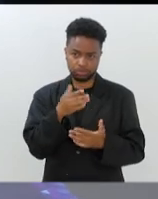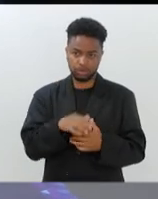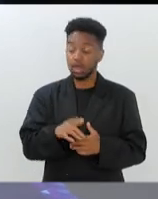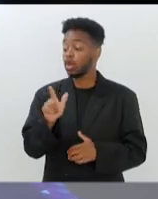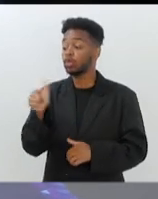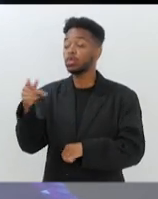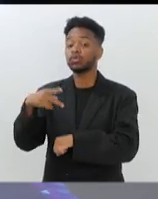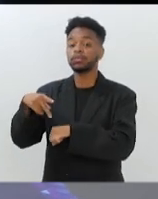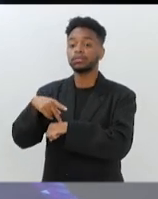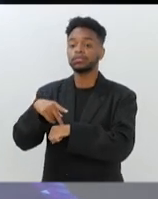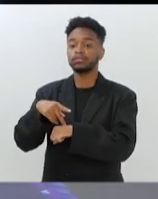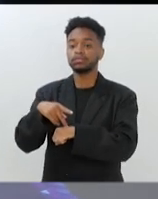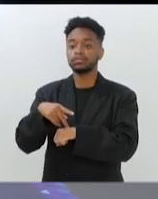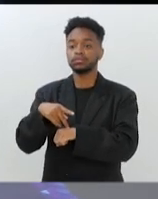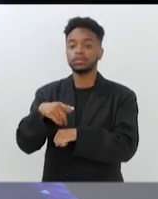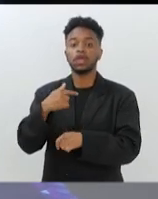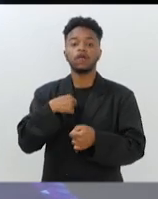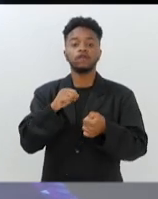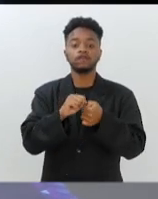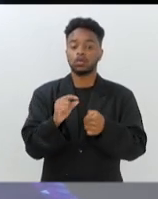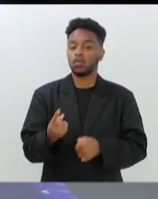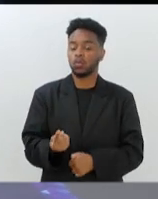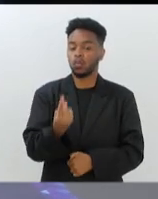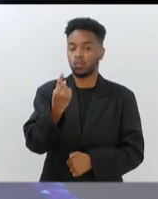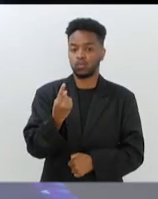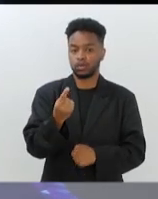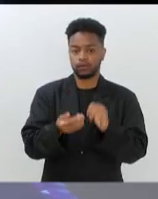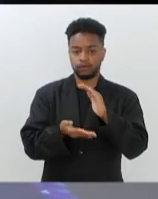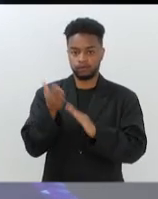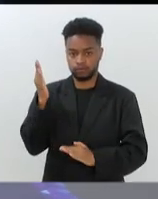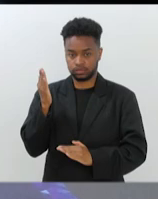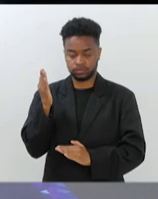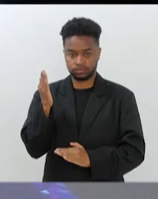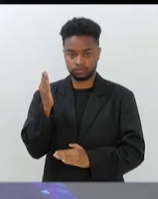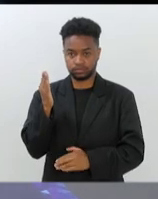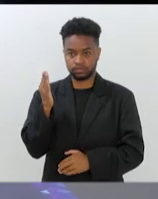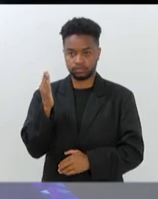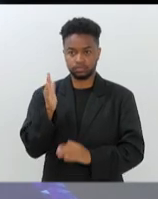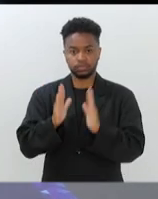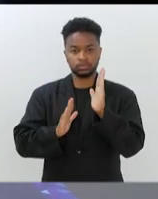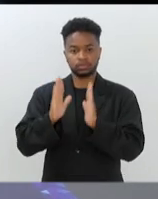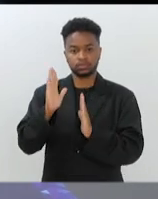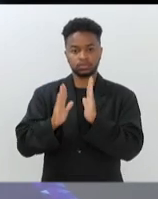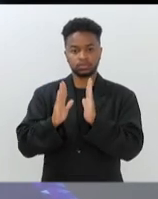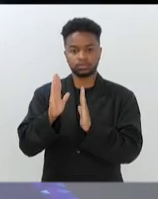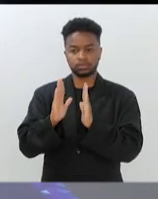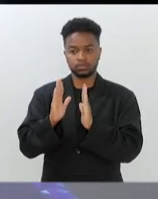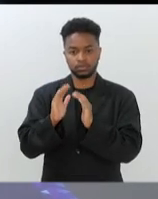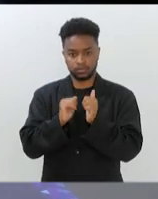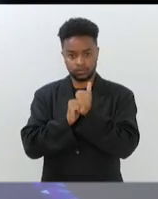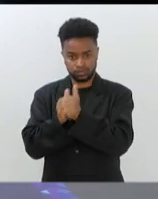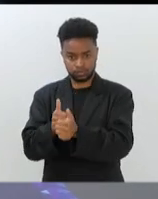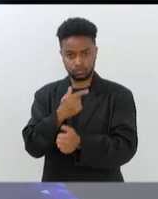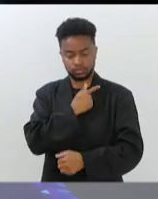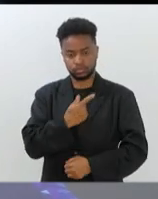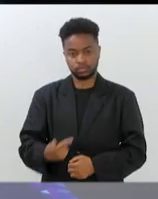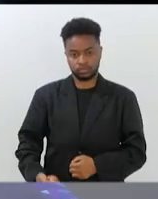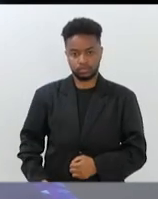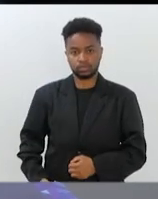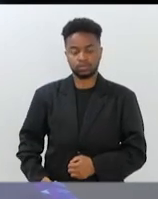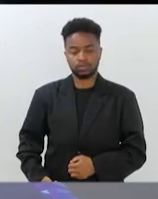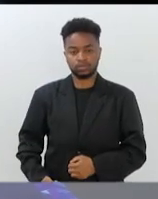se internacionais não fiz uma única viagem eh no período de acompanhando o governador